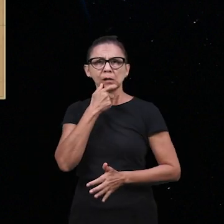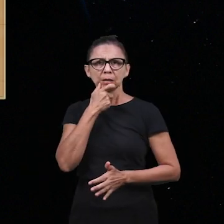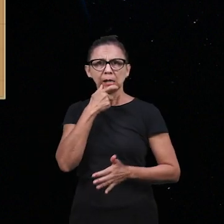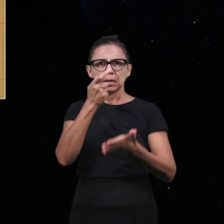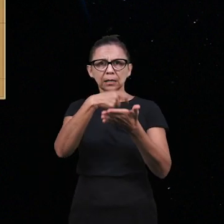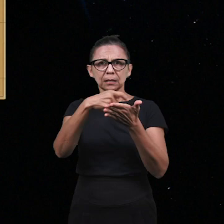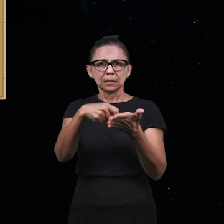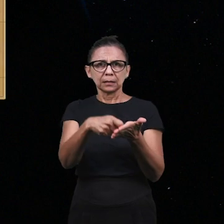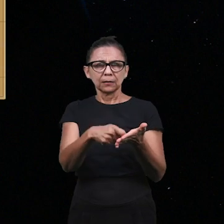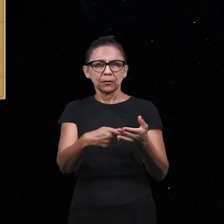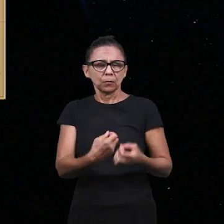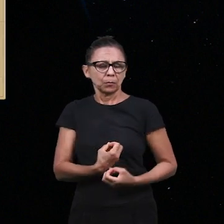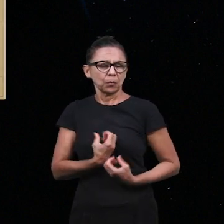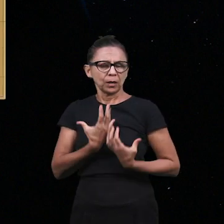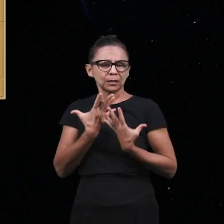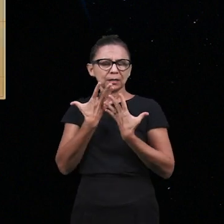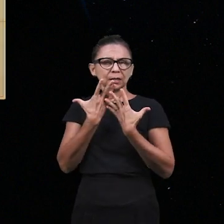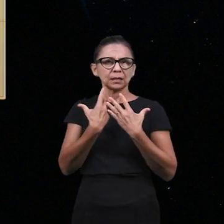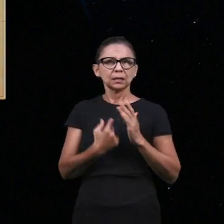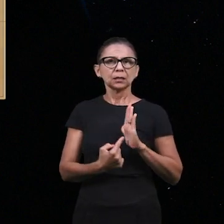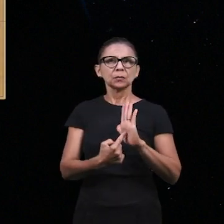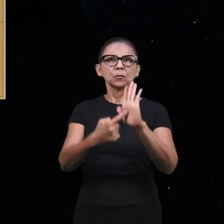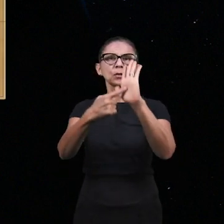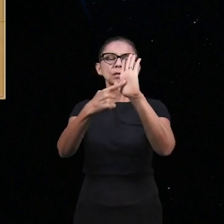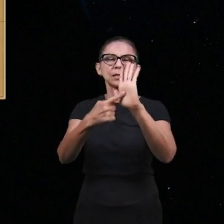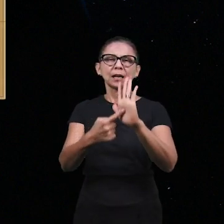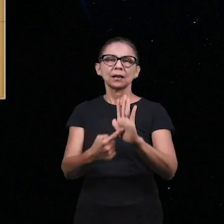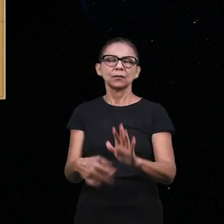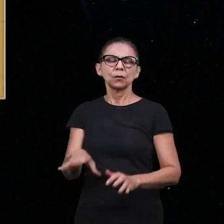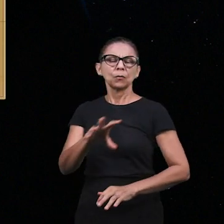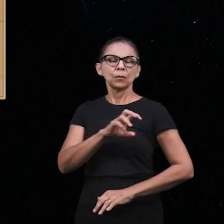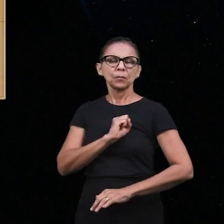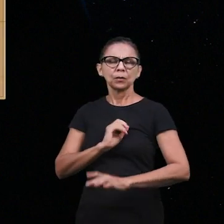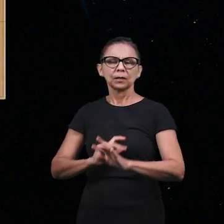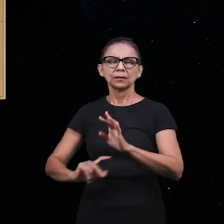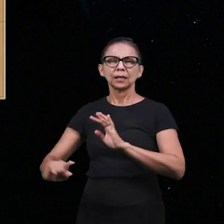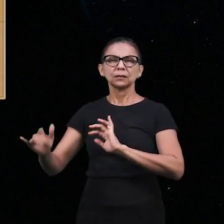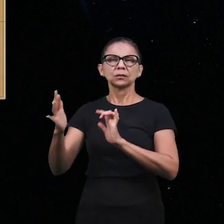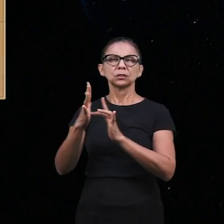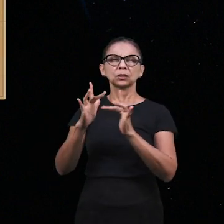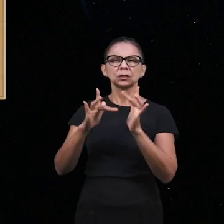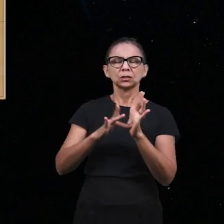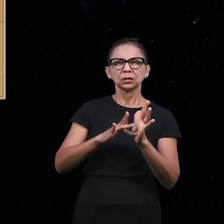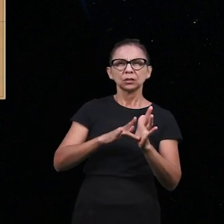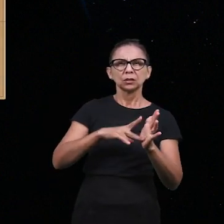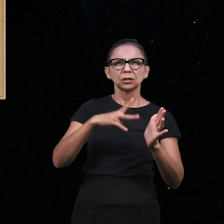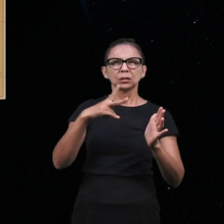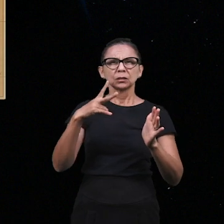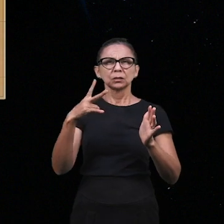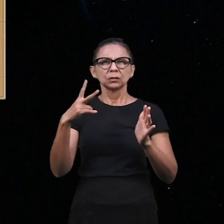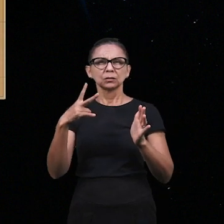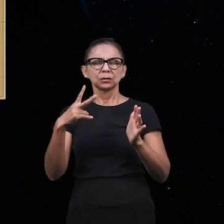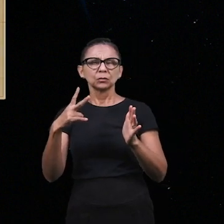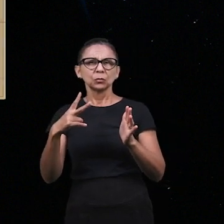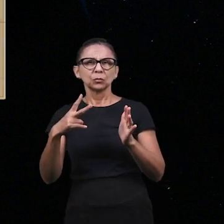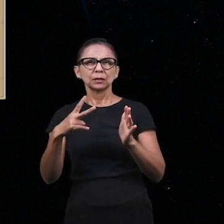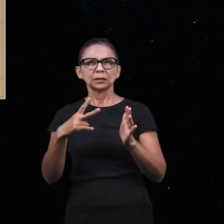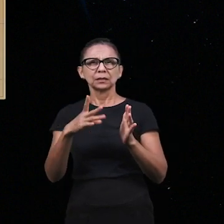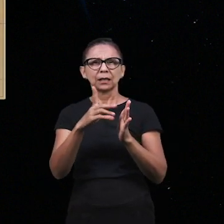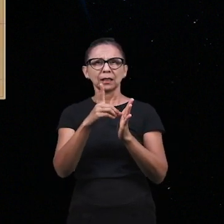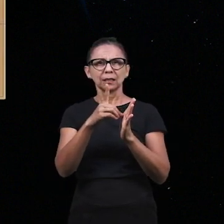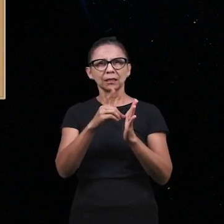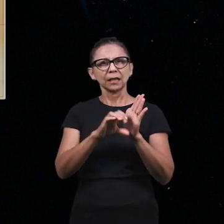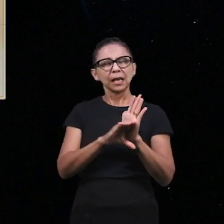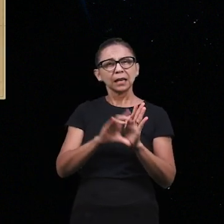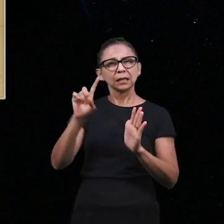que declarava a infinitude do amor de Jesus. Quase 2 décadas depois, a letra de Samuel ganhou